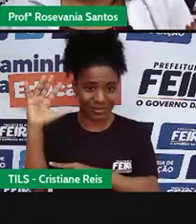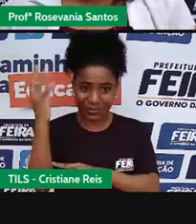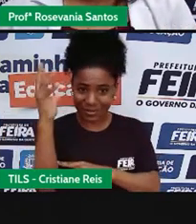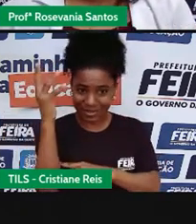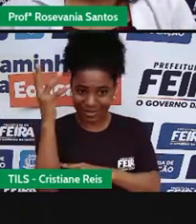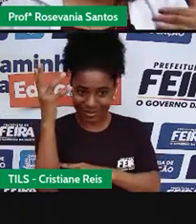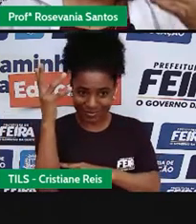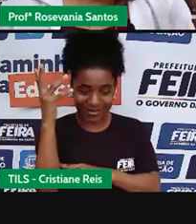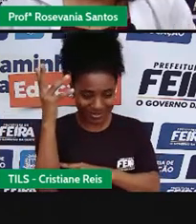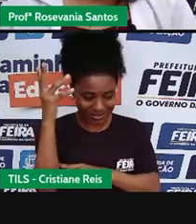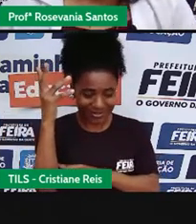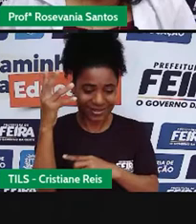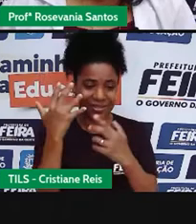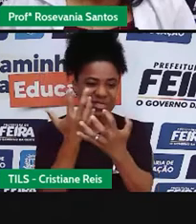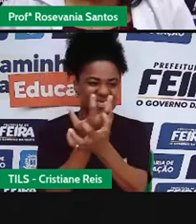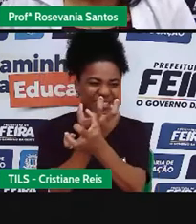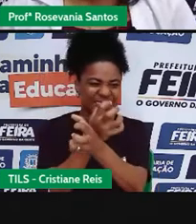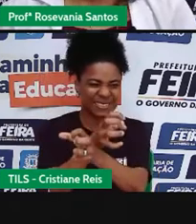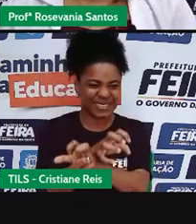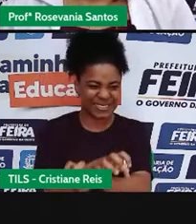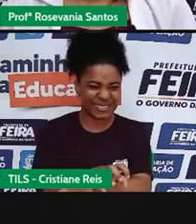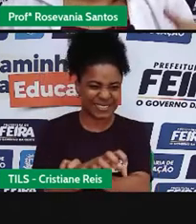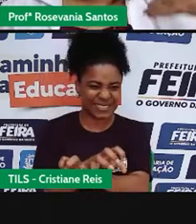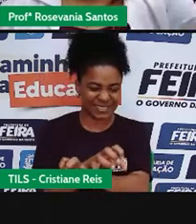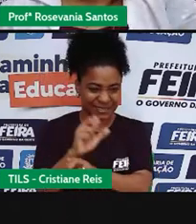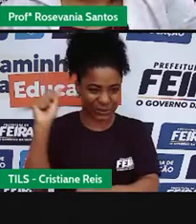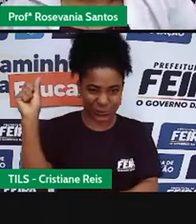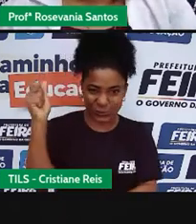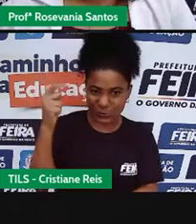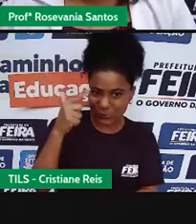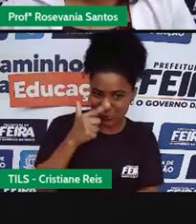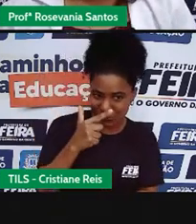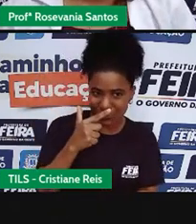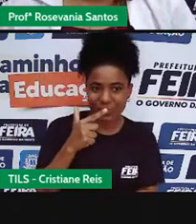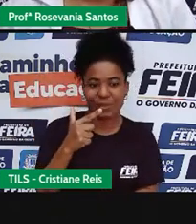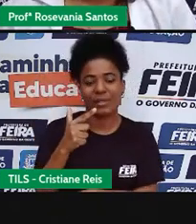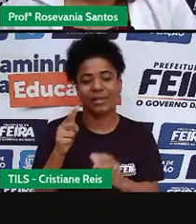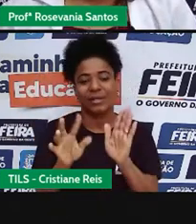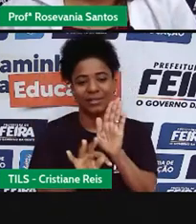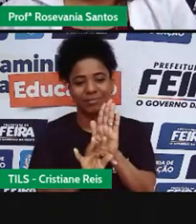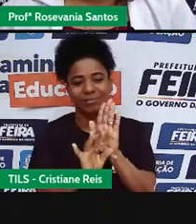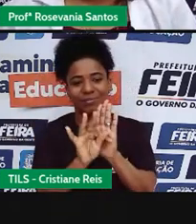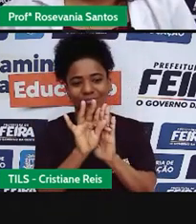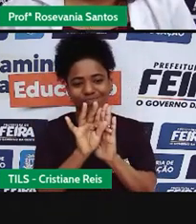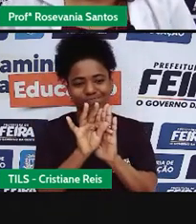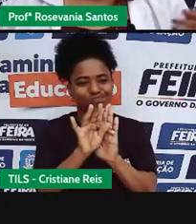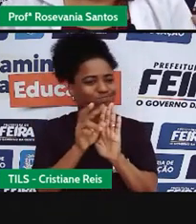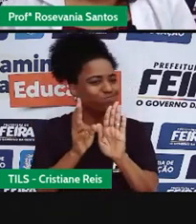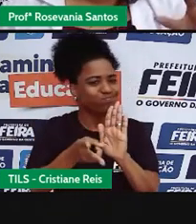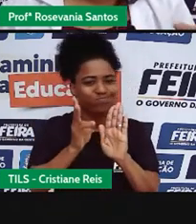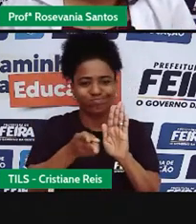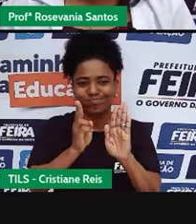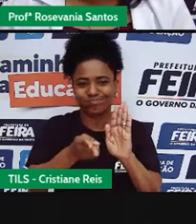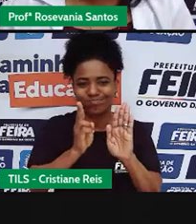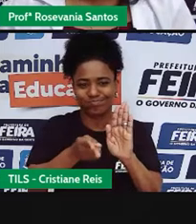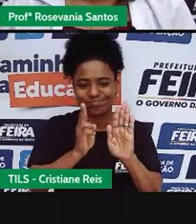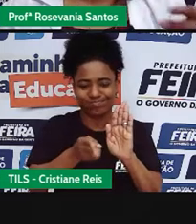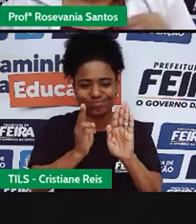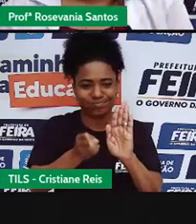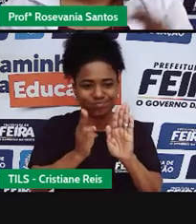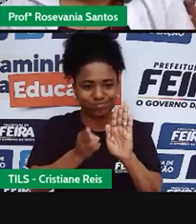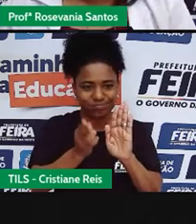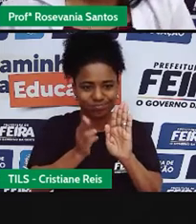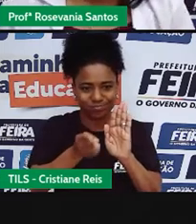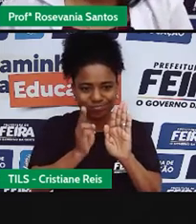você não vai perceber, né, uma temperatura que vai se destacar muito. Elas vão se manter sempre as médias